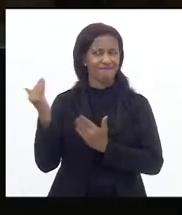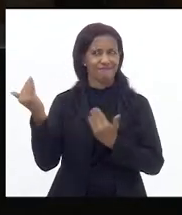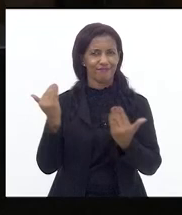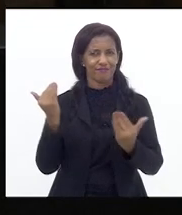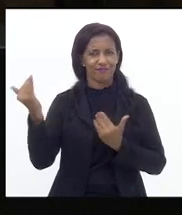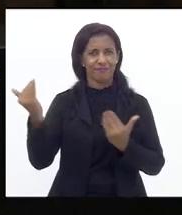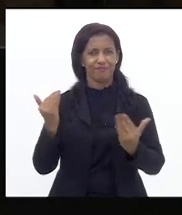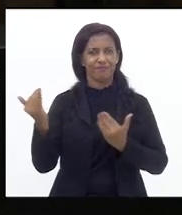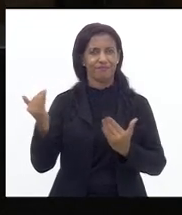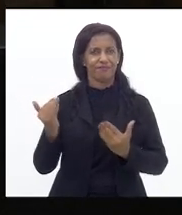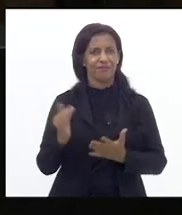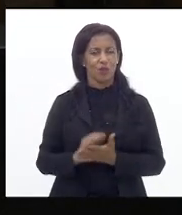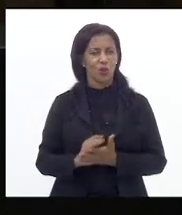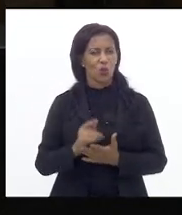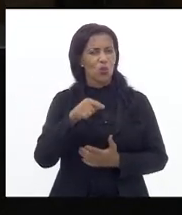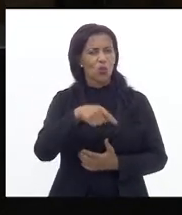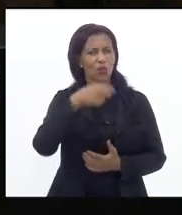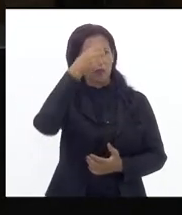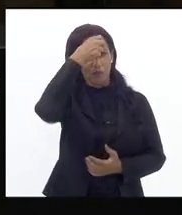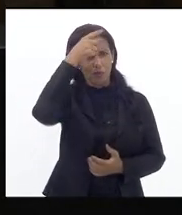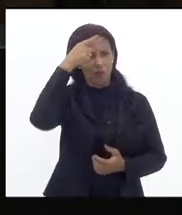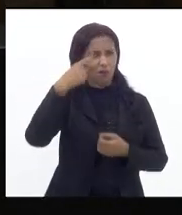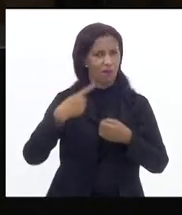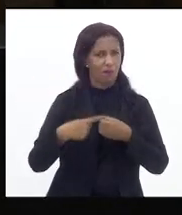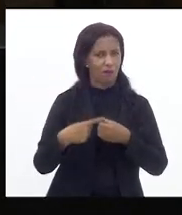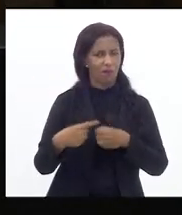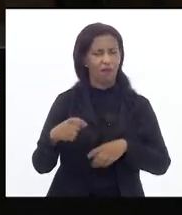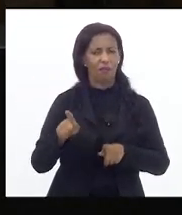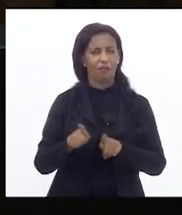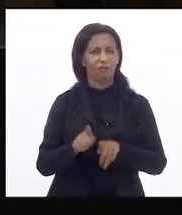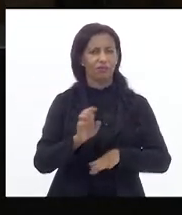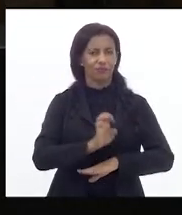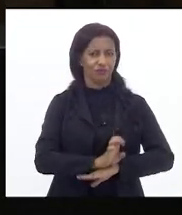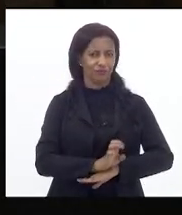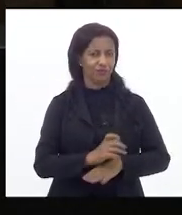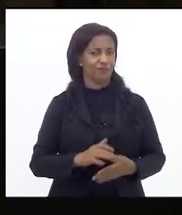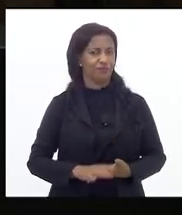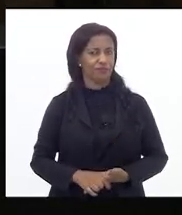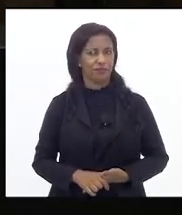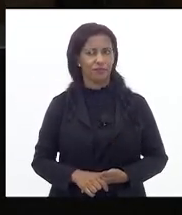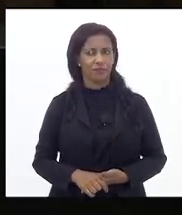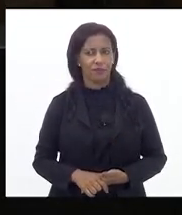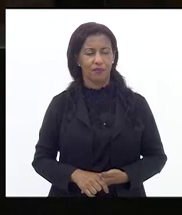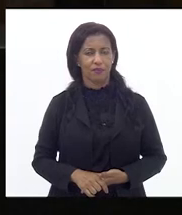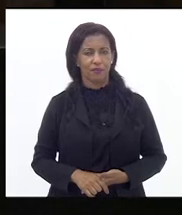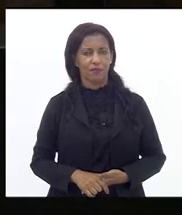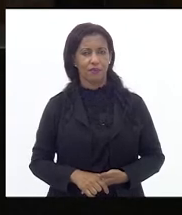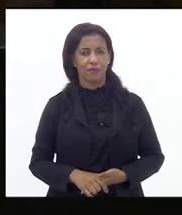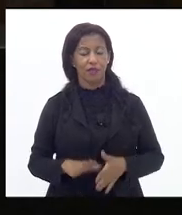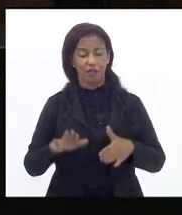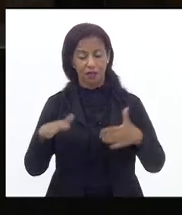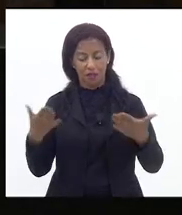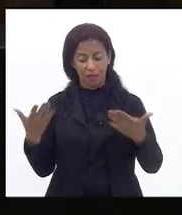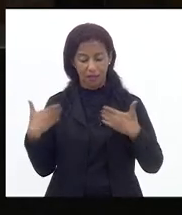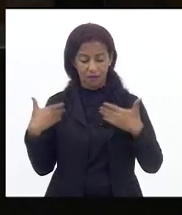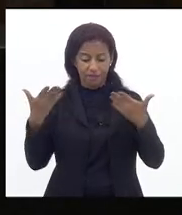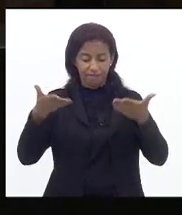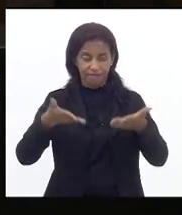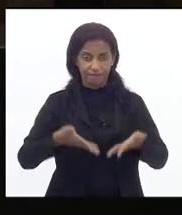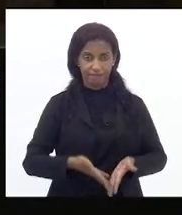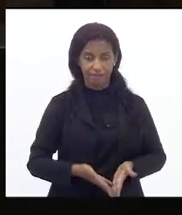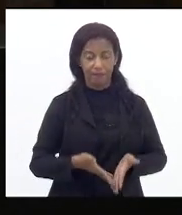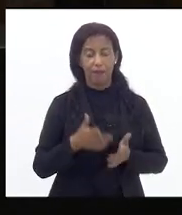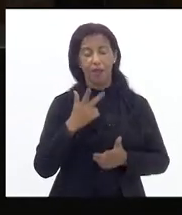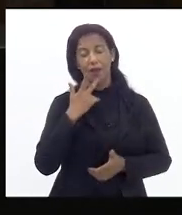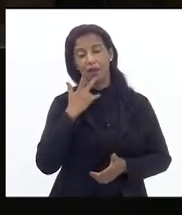errado o que ficou nos municípios e no estado Oi e aí eu venho aqui